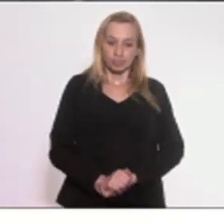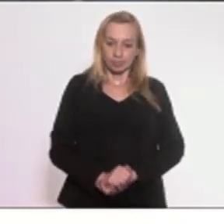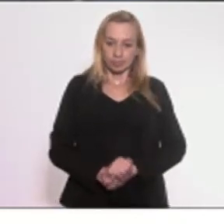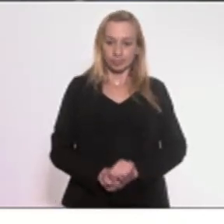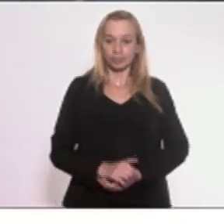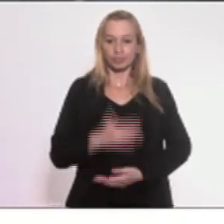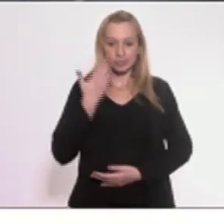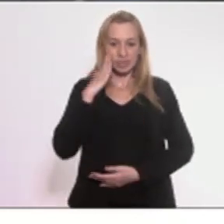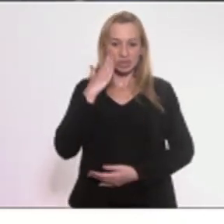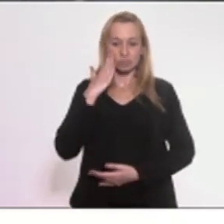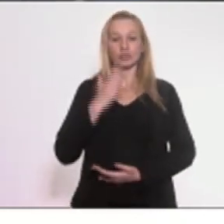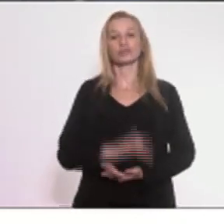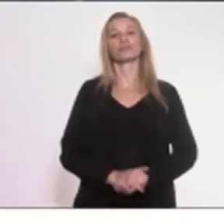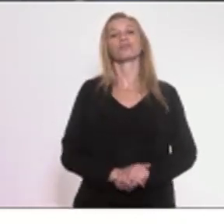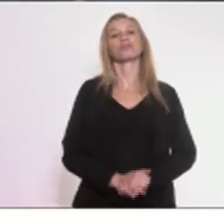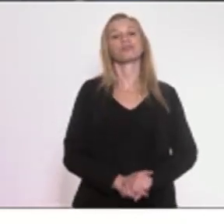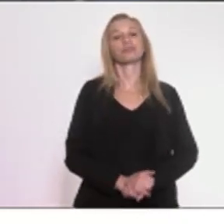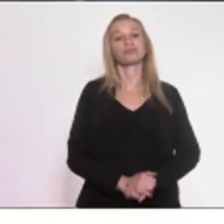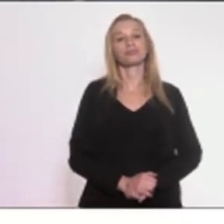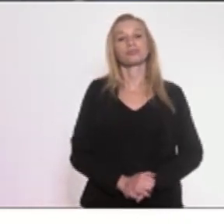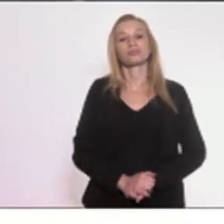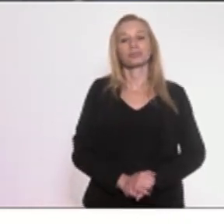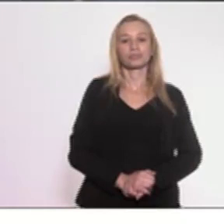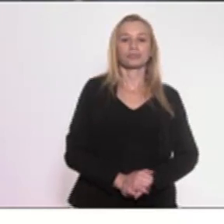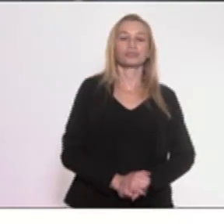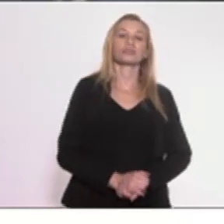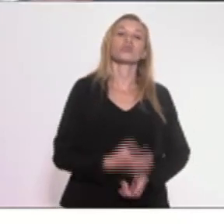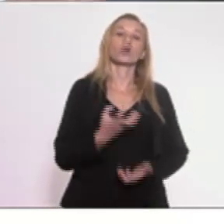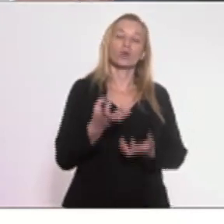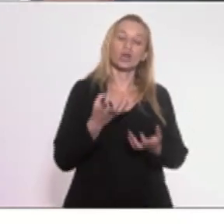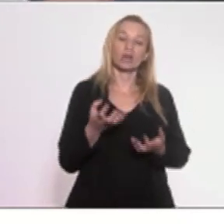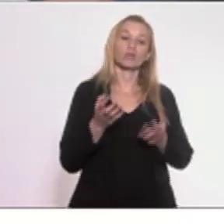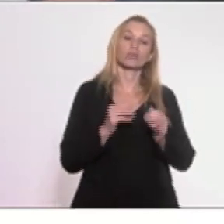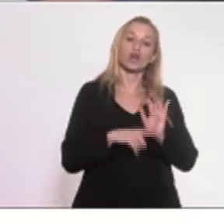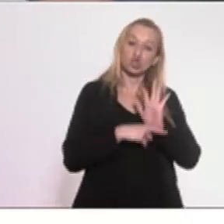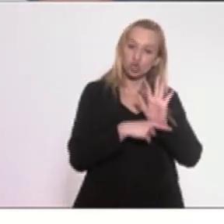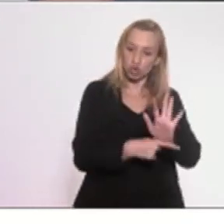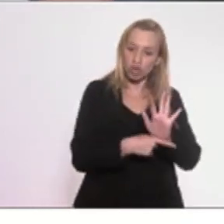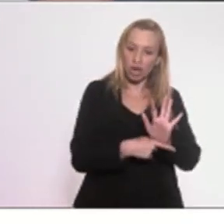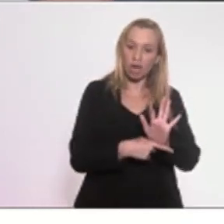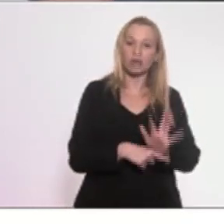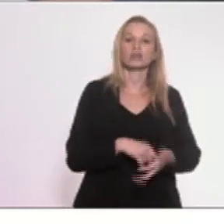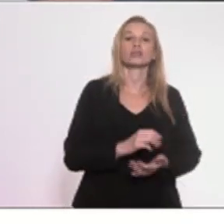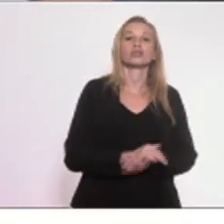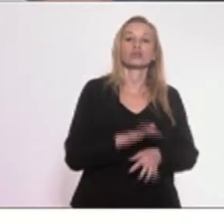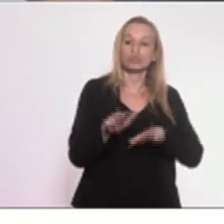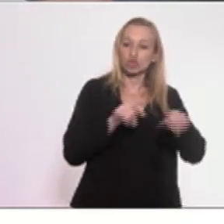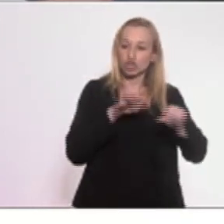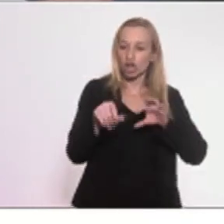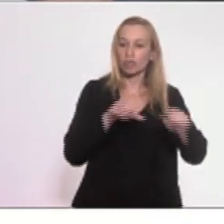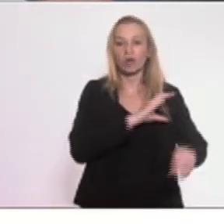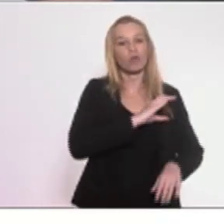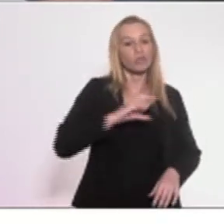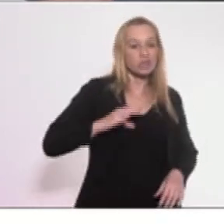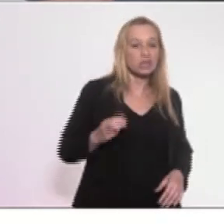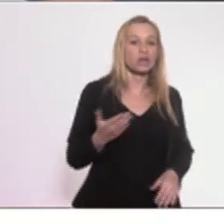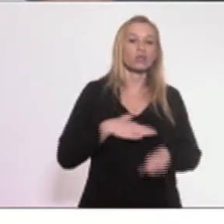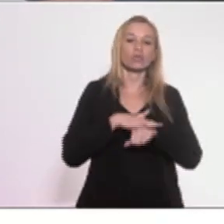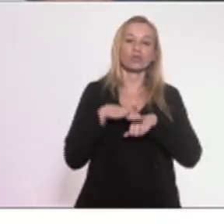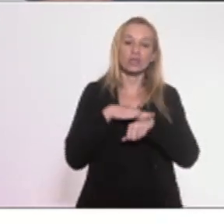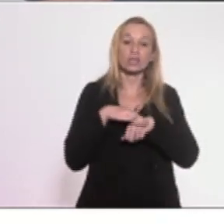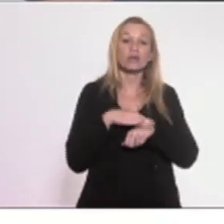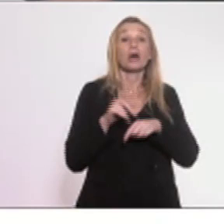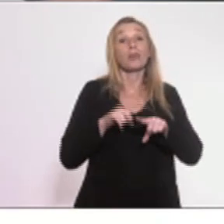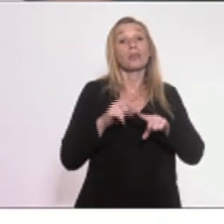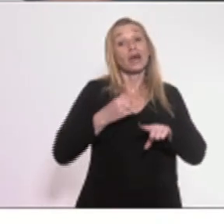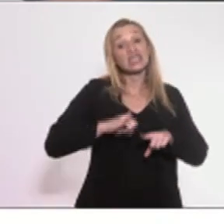aqui o entendimento. Porque eu sempre quero também ajudar, quero corpora num parecer, chama a comissão, dá parecer. Mas